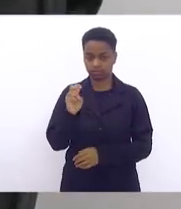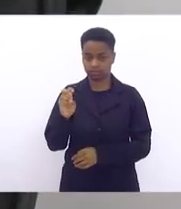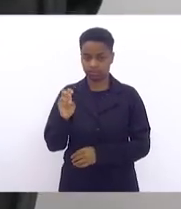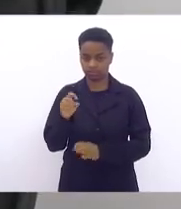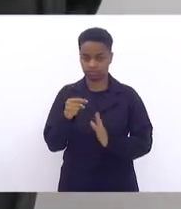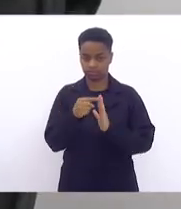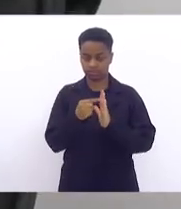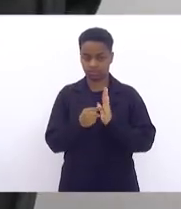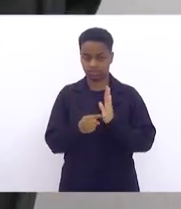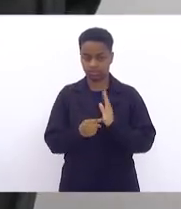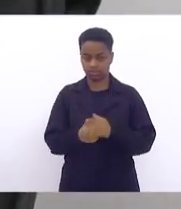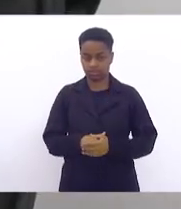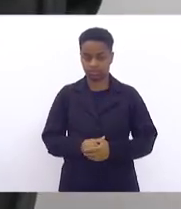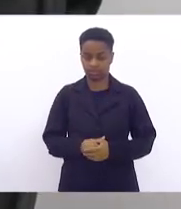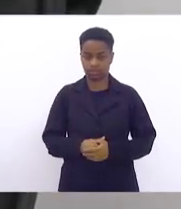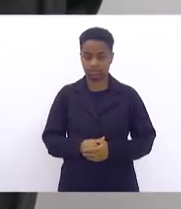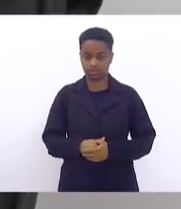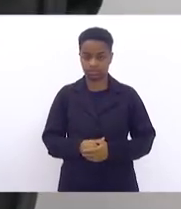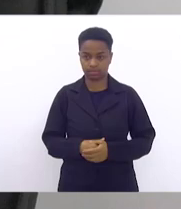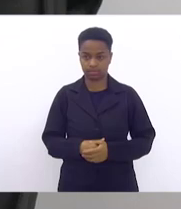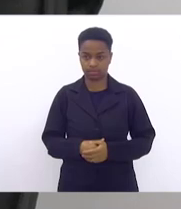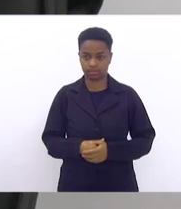pauta.